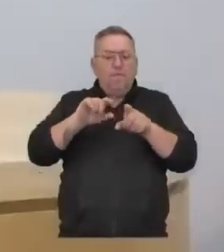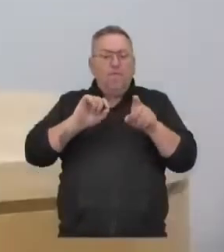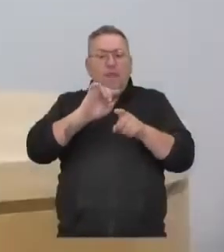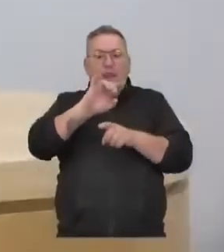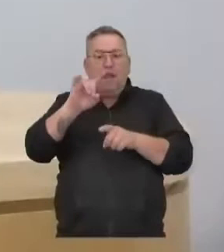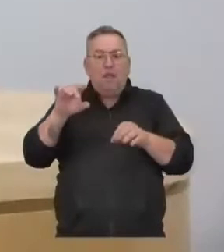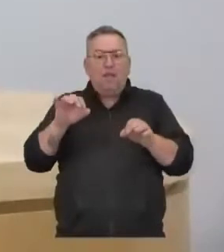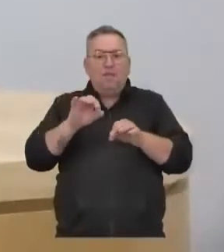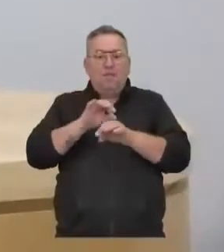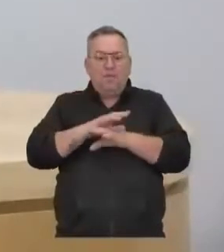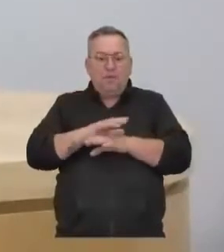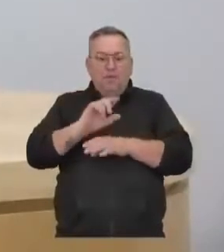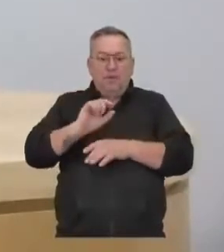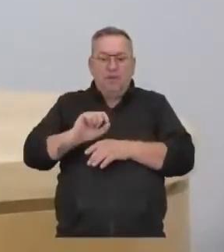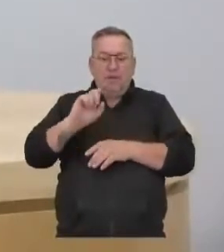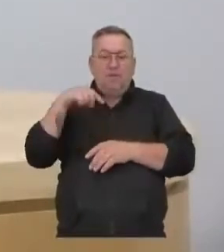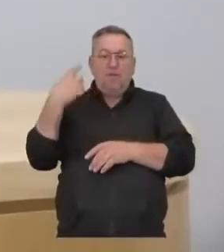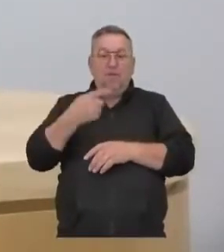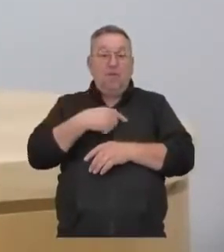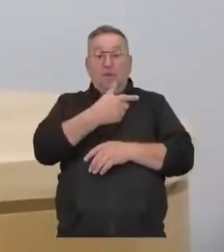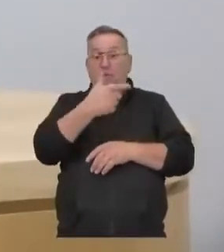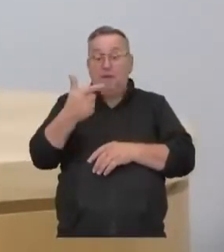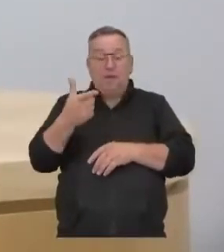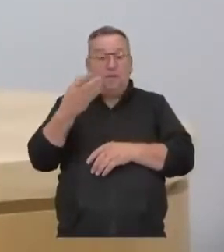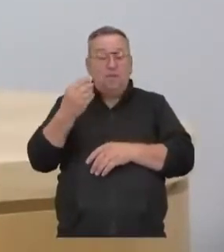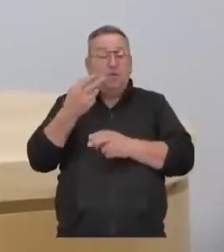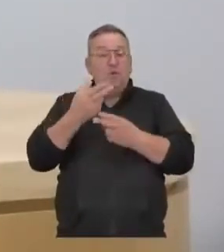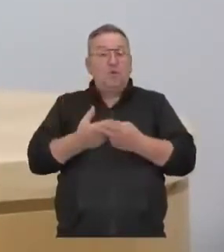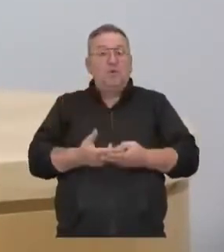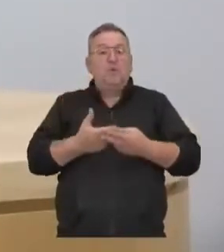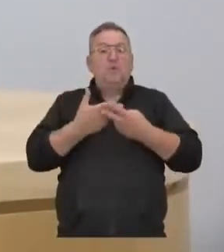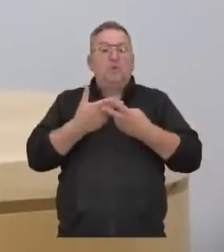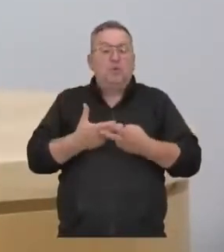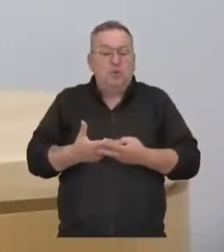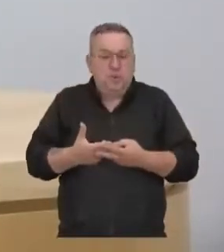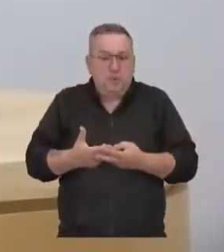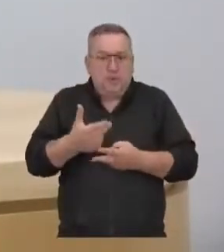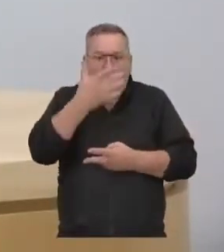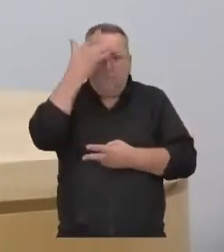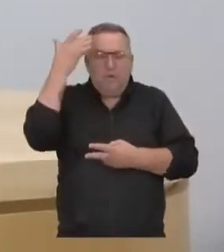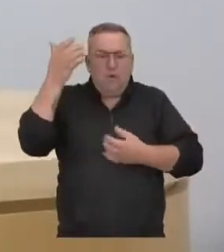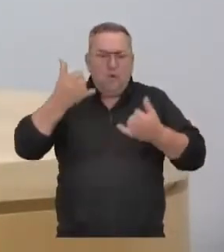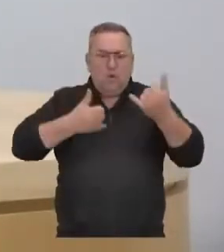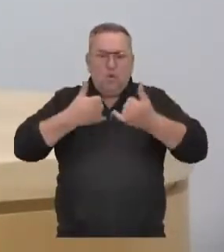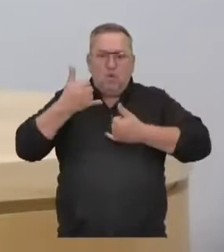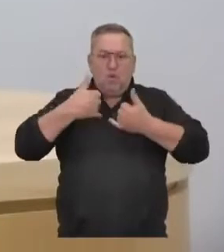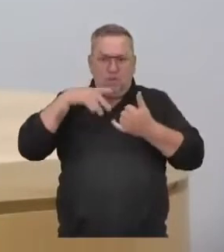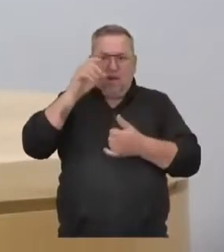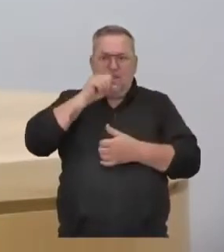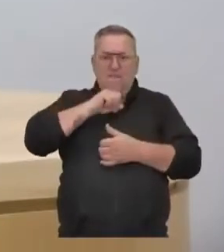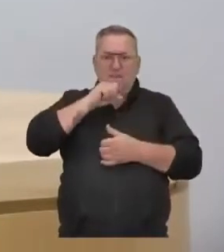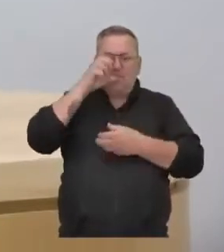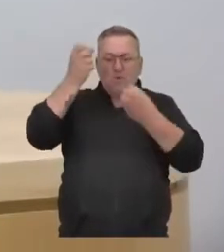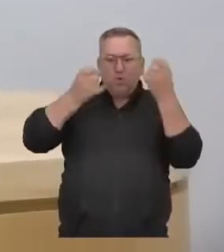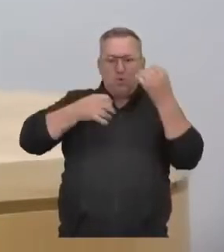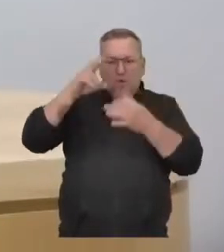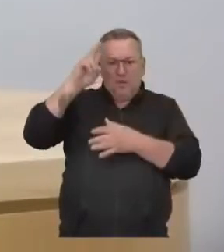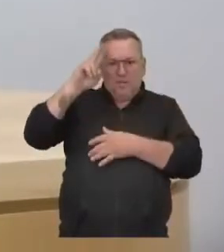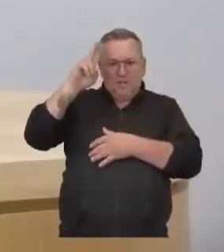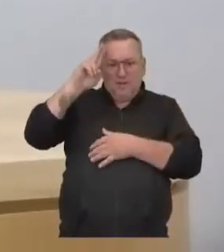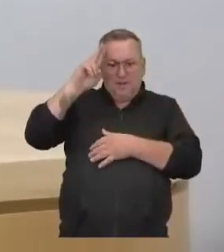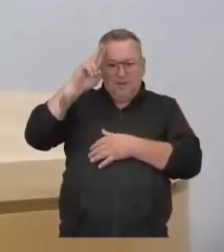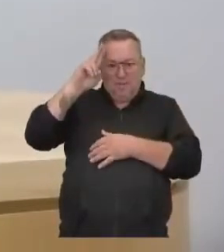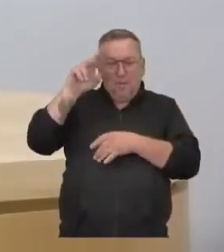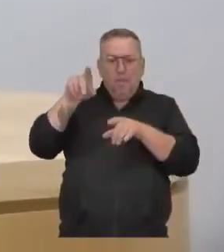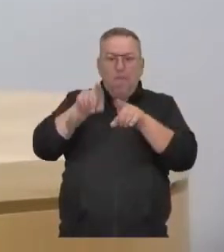nesse momento em que nós não temos muita paciência em ouvir a história dos mais velhos, né? Em compensação, é